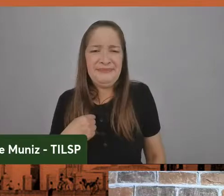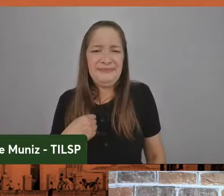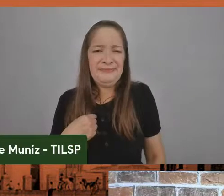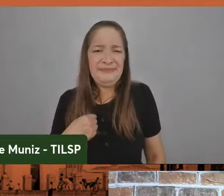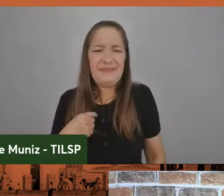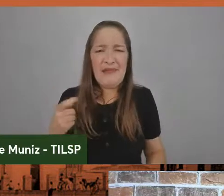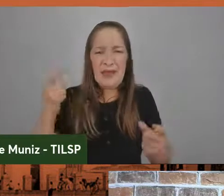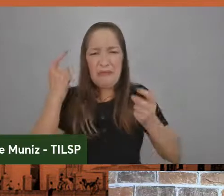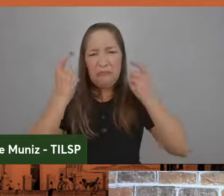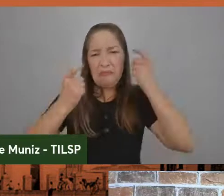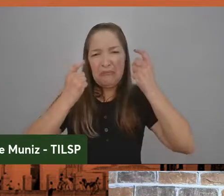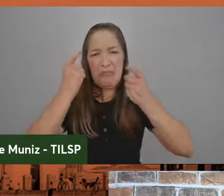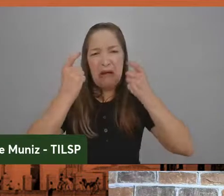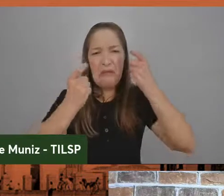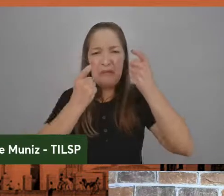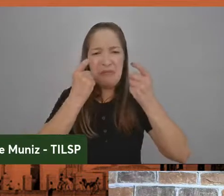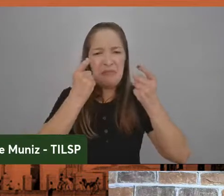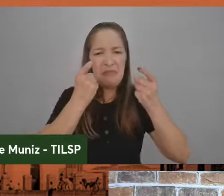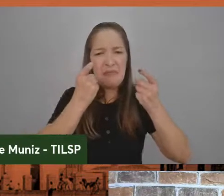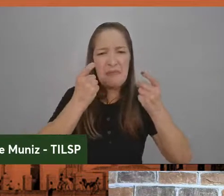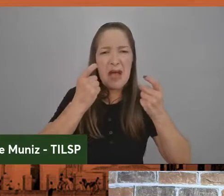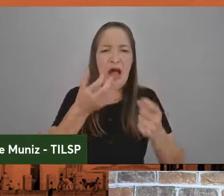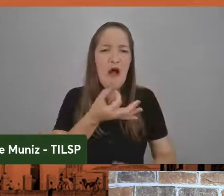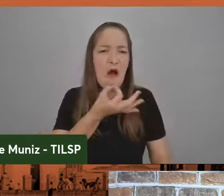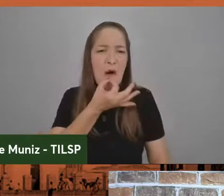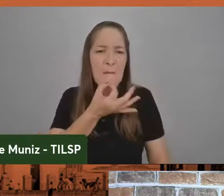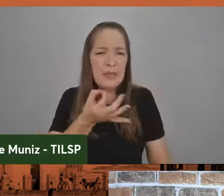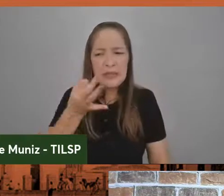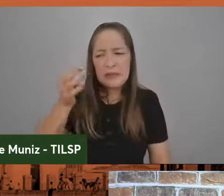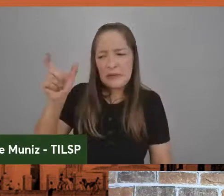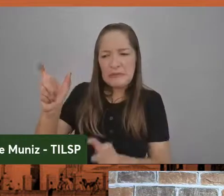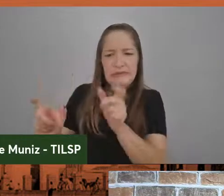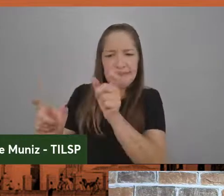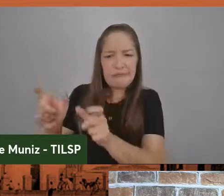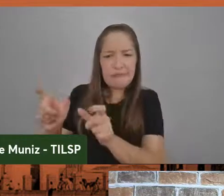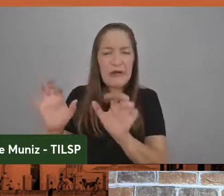levar, vamos dizer, por essas amarras